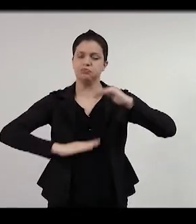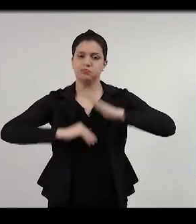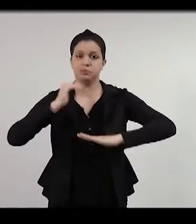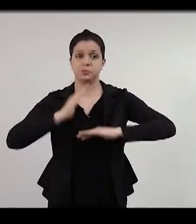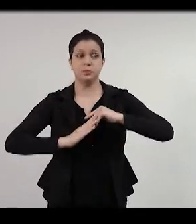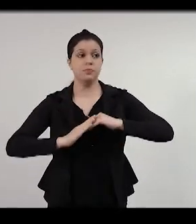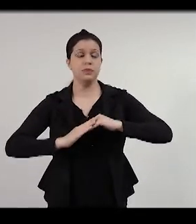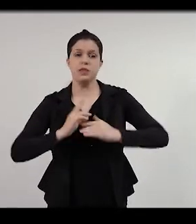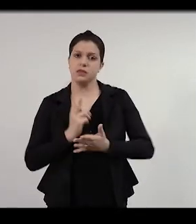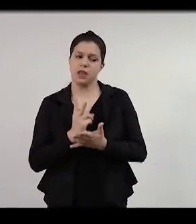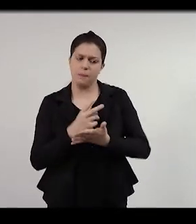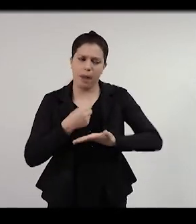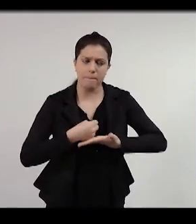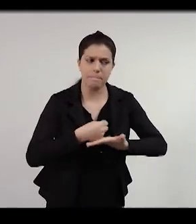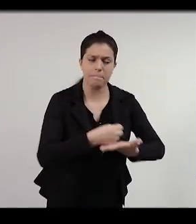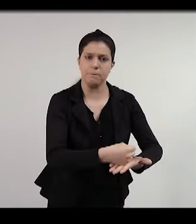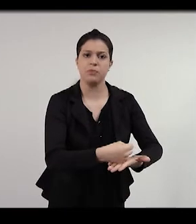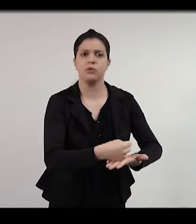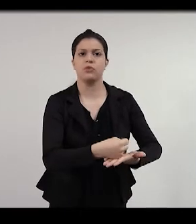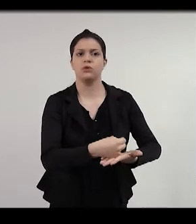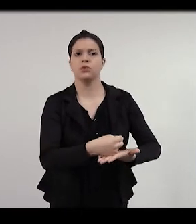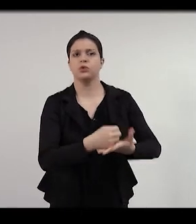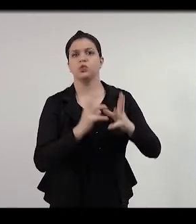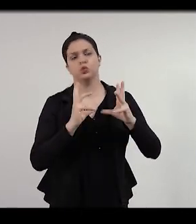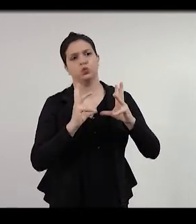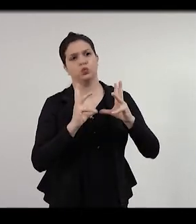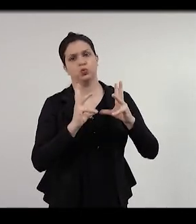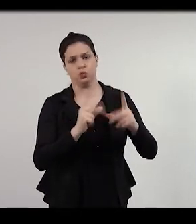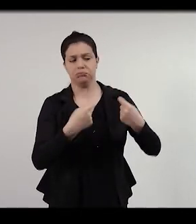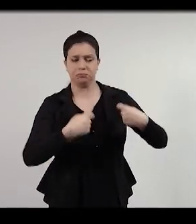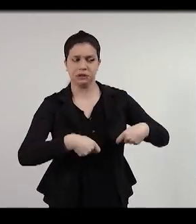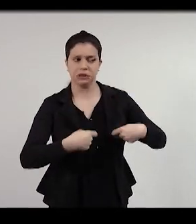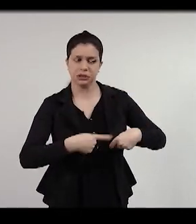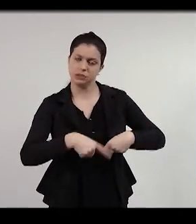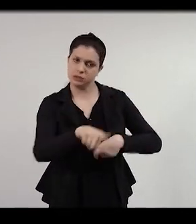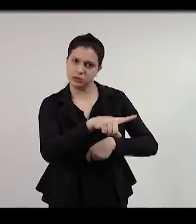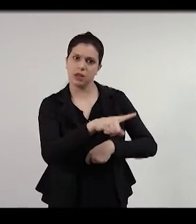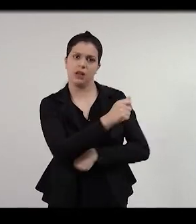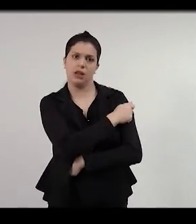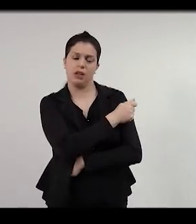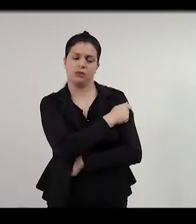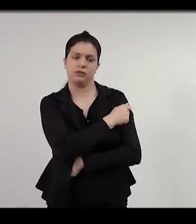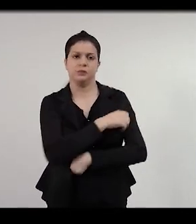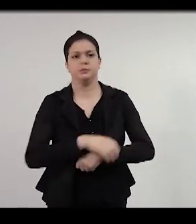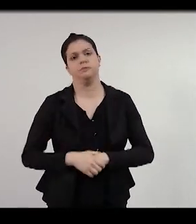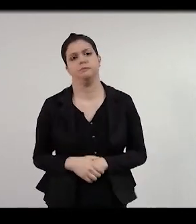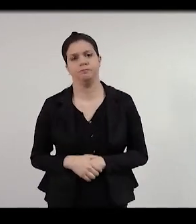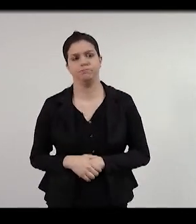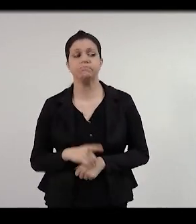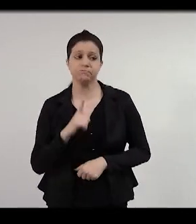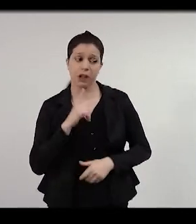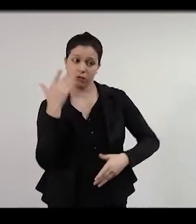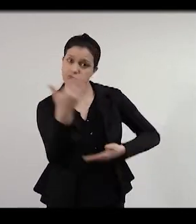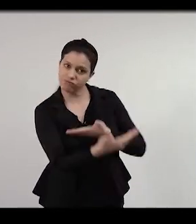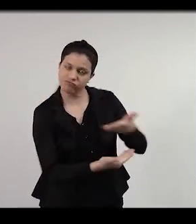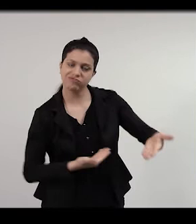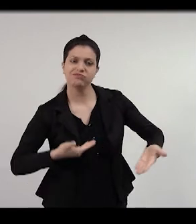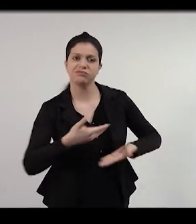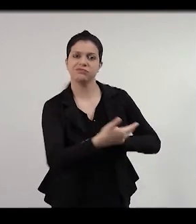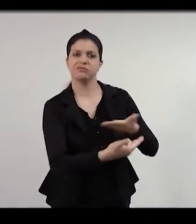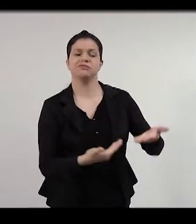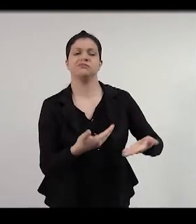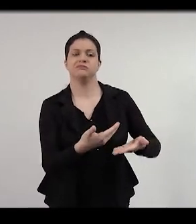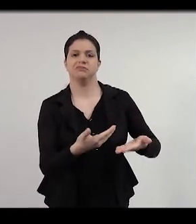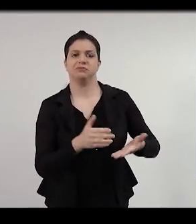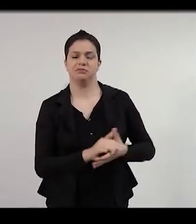que estarão ali dando toda assistência, todo apoio a essas pessoas.